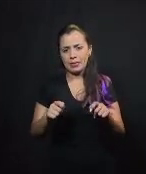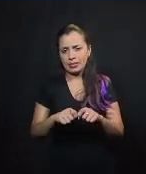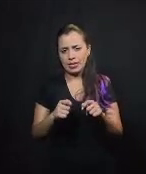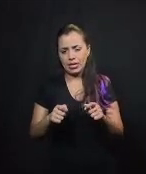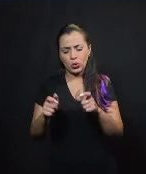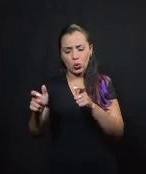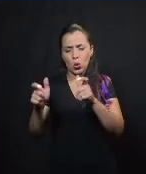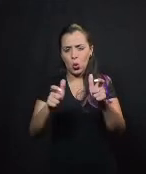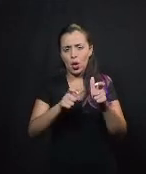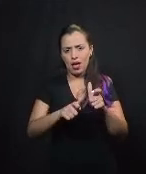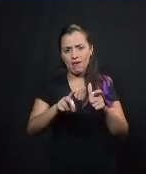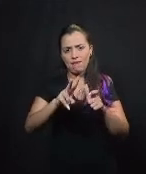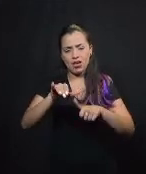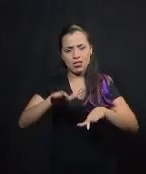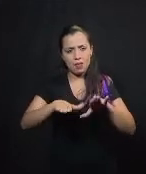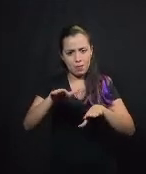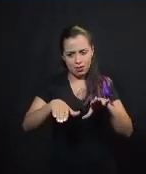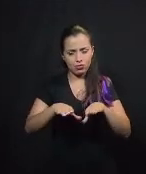né?